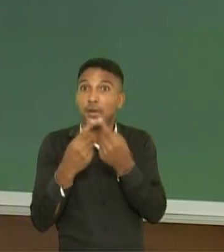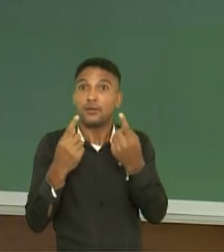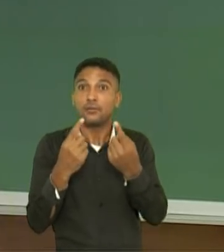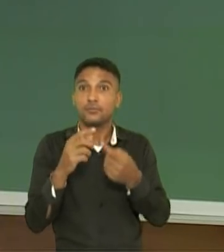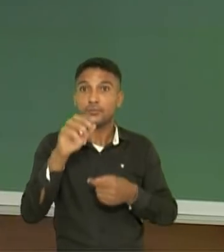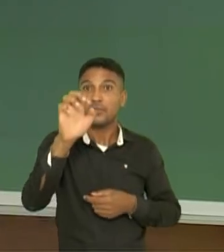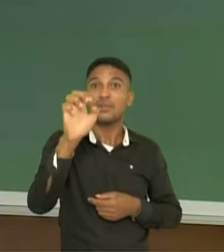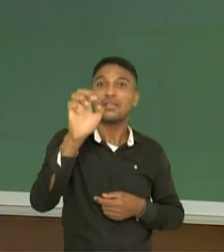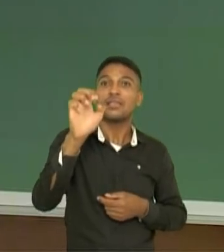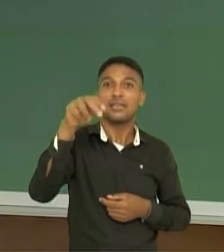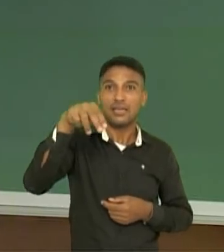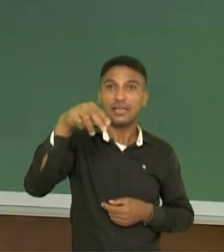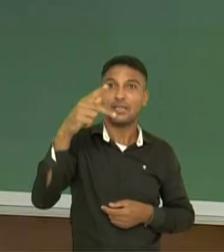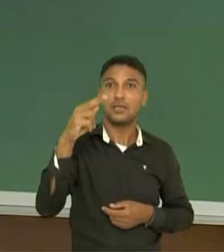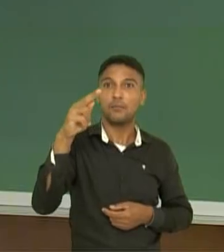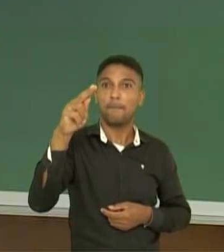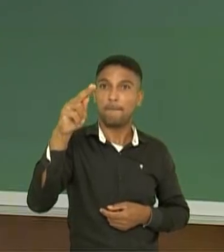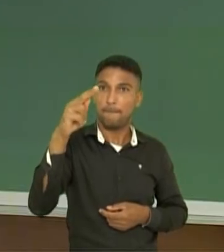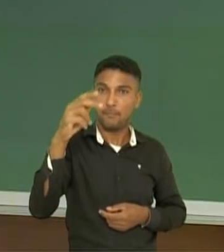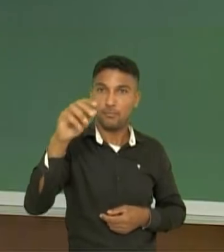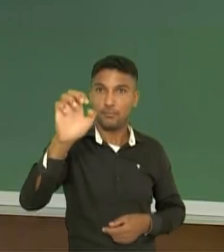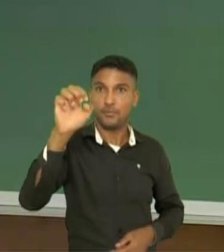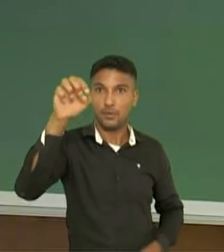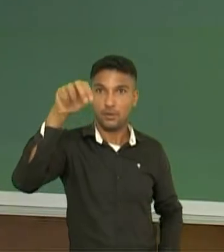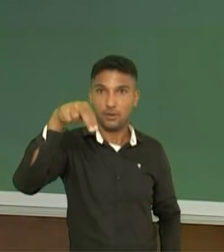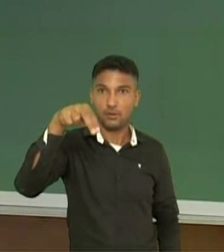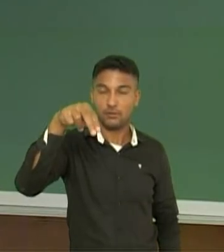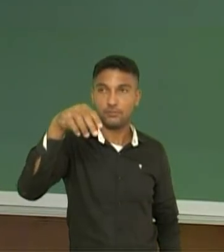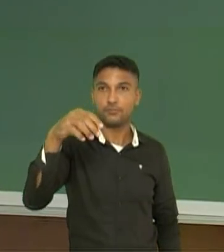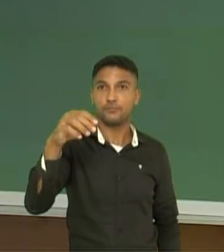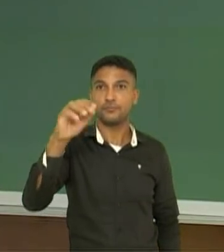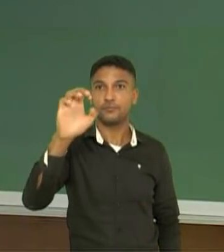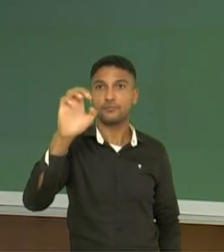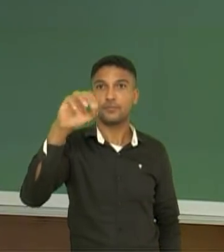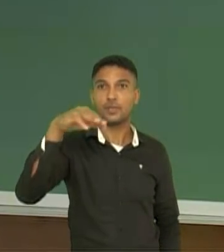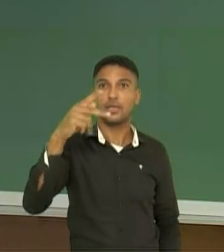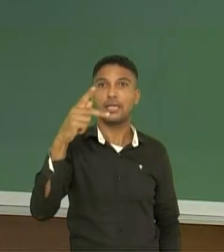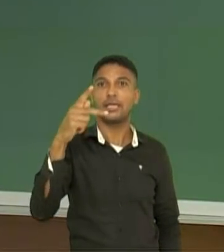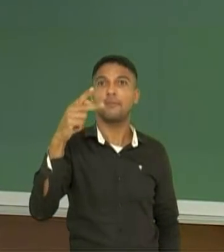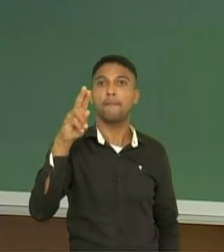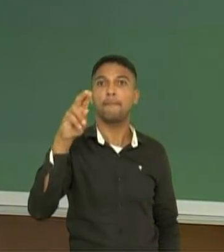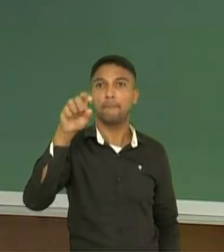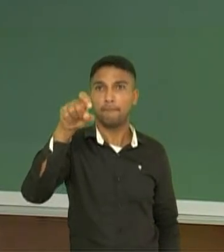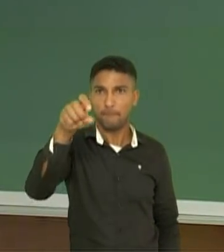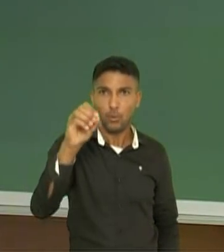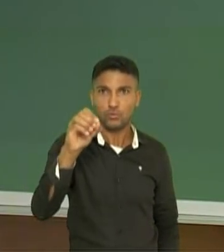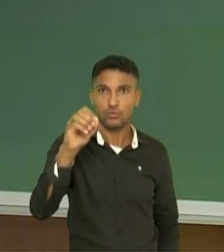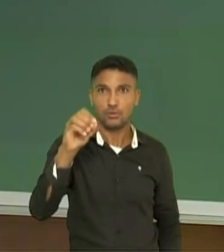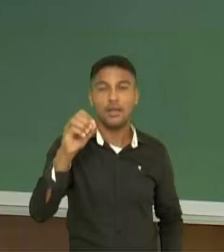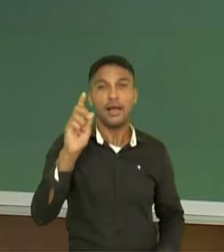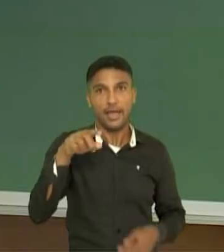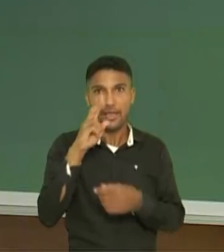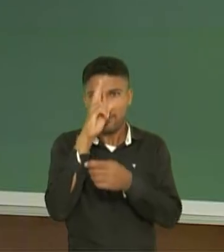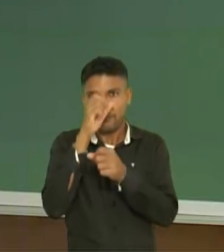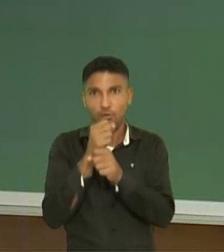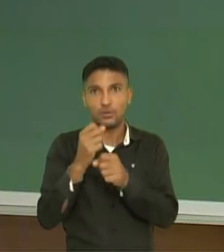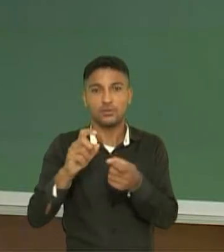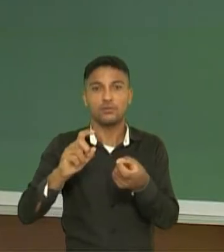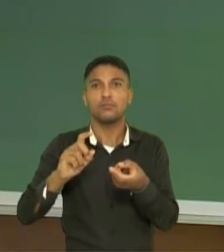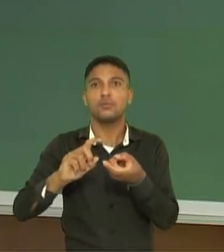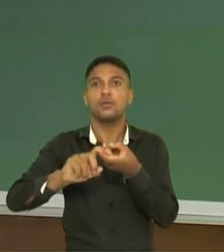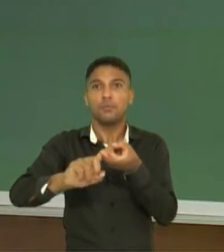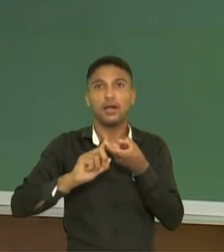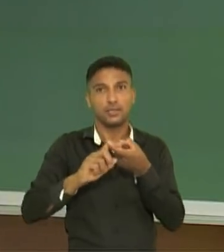e por isso é uma grandeza vetorial, certo? Então, o João acertou a definição, mas